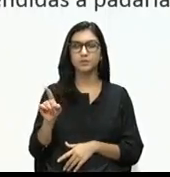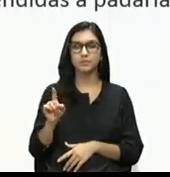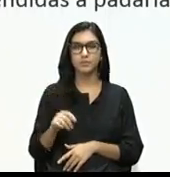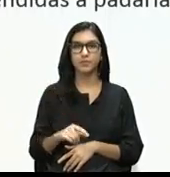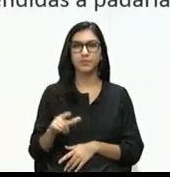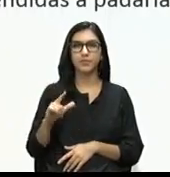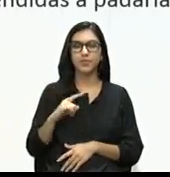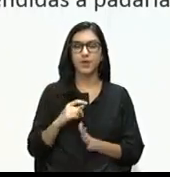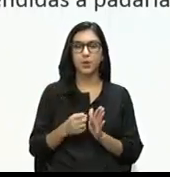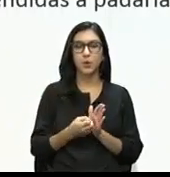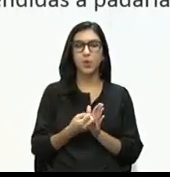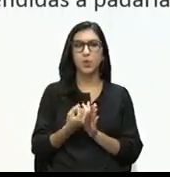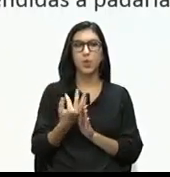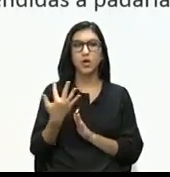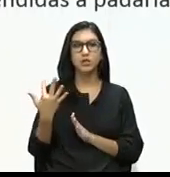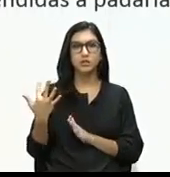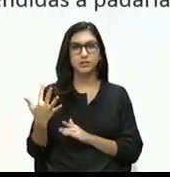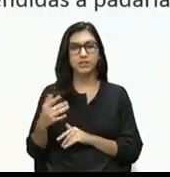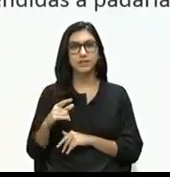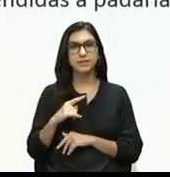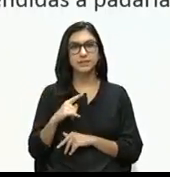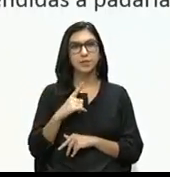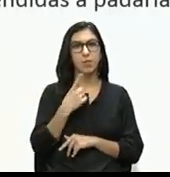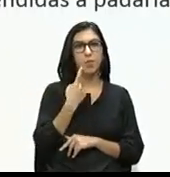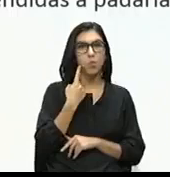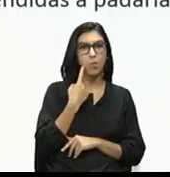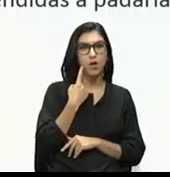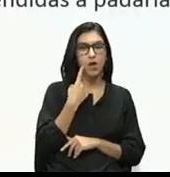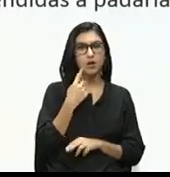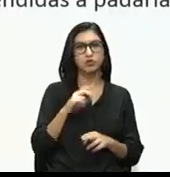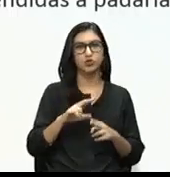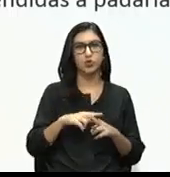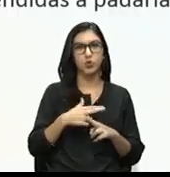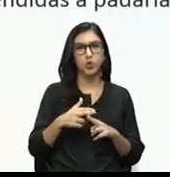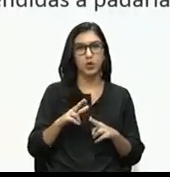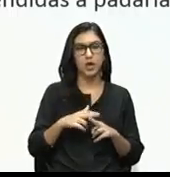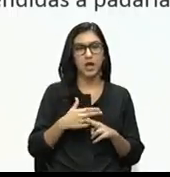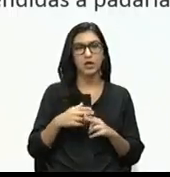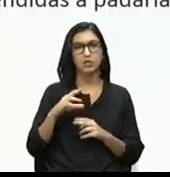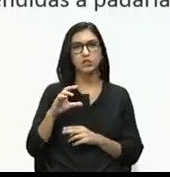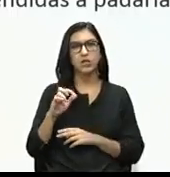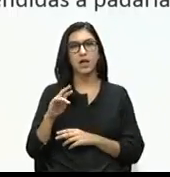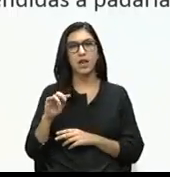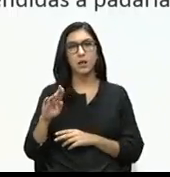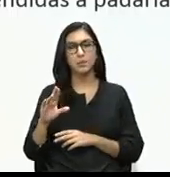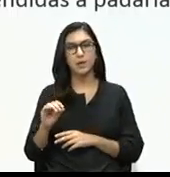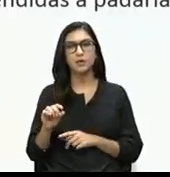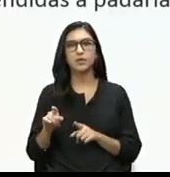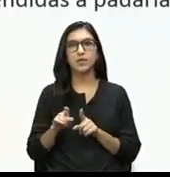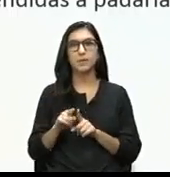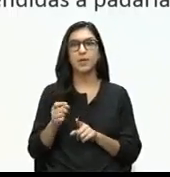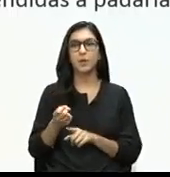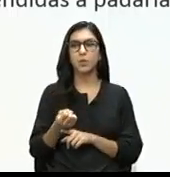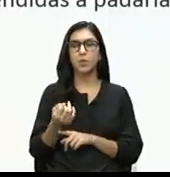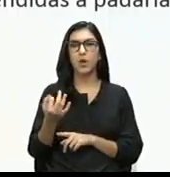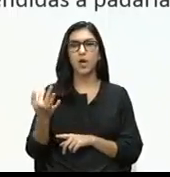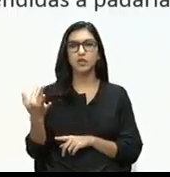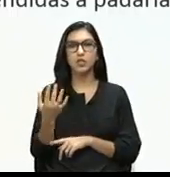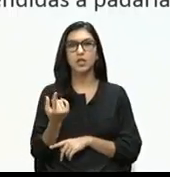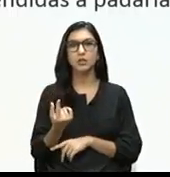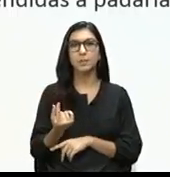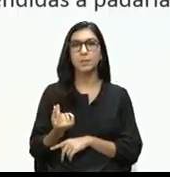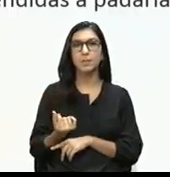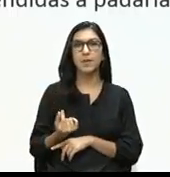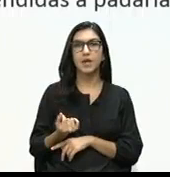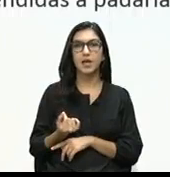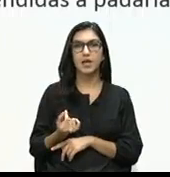temos a quantidade tanto de balas de chocolate e de caramelo e a quantidade, né, o